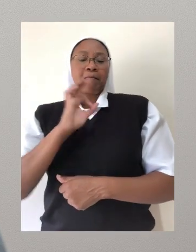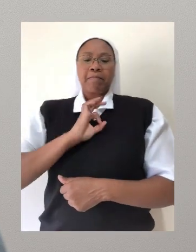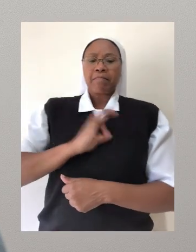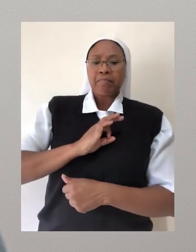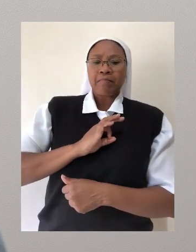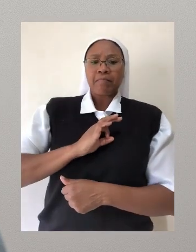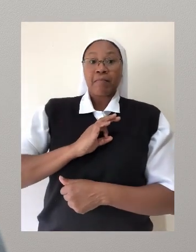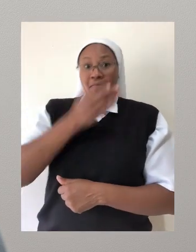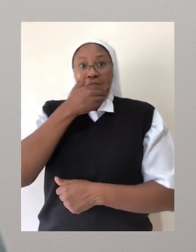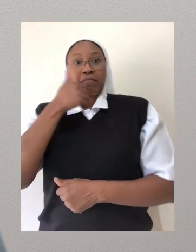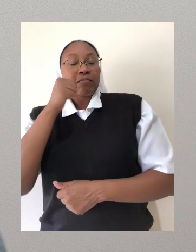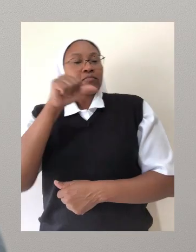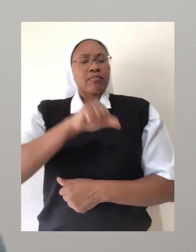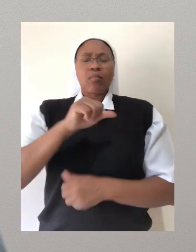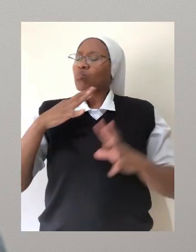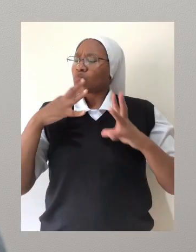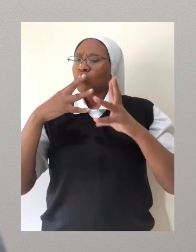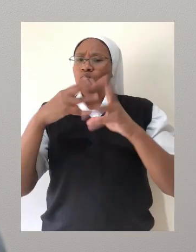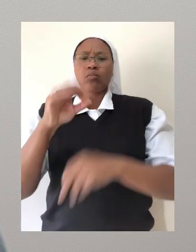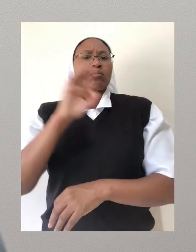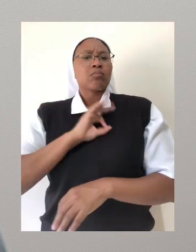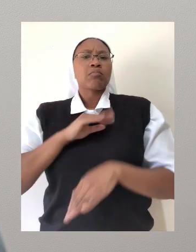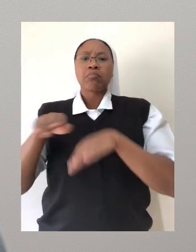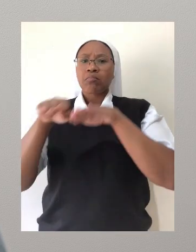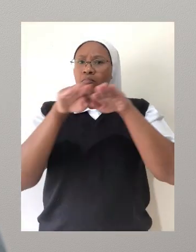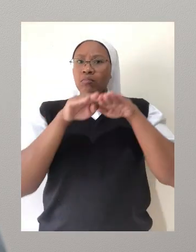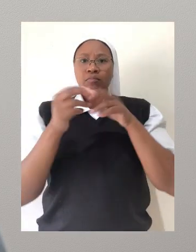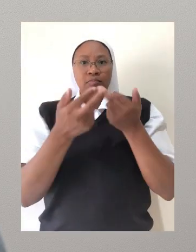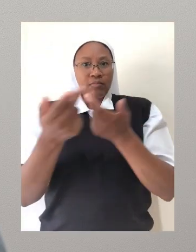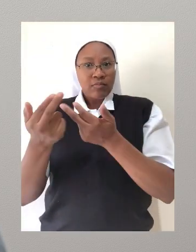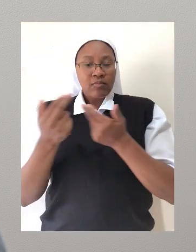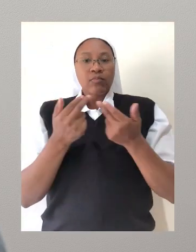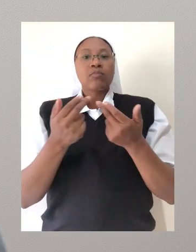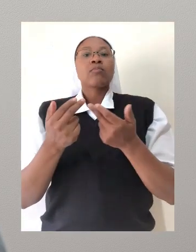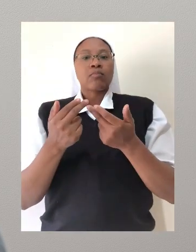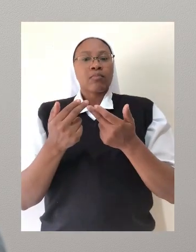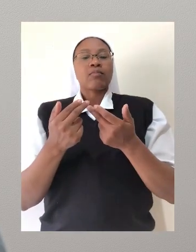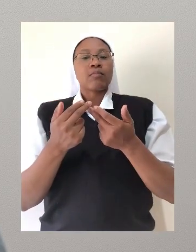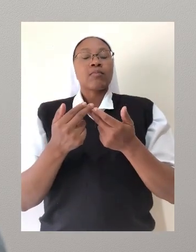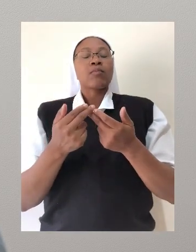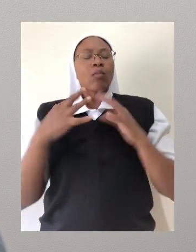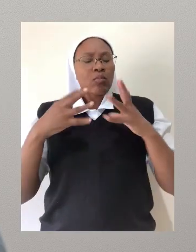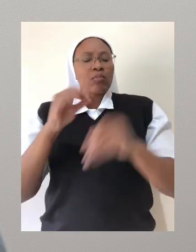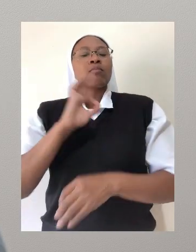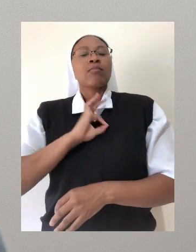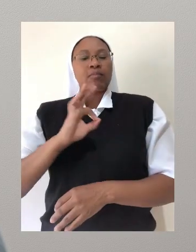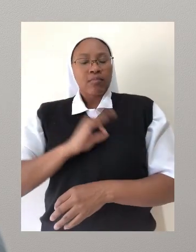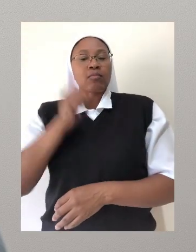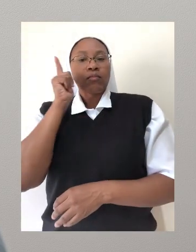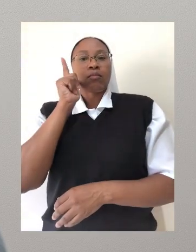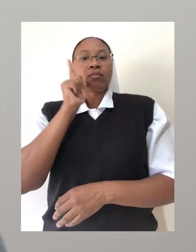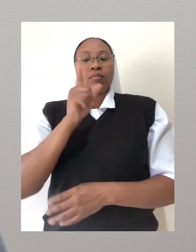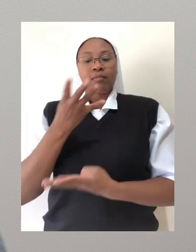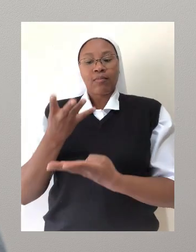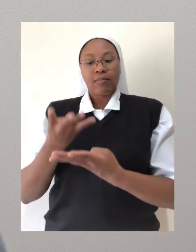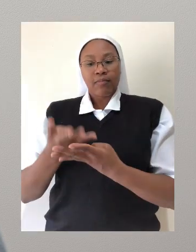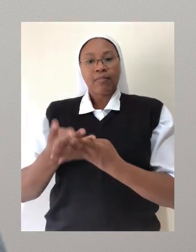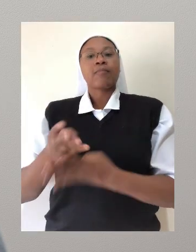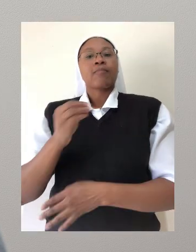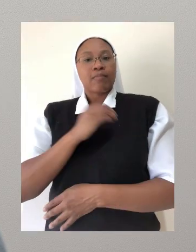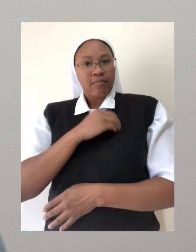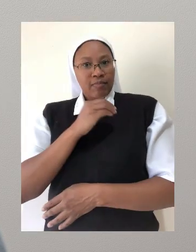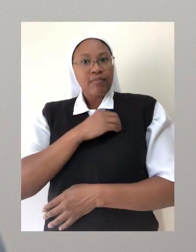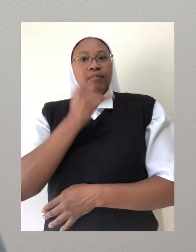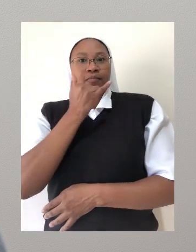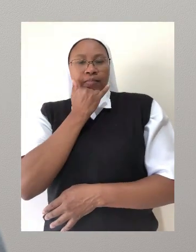padres melhores ou piores, não, nós somos padres todos, do primeiro ao último. Os padres todos perdoam os pecados.